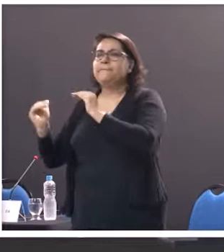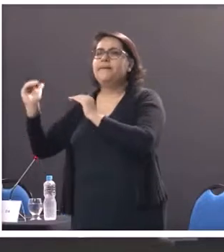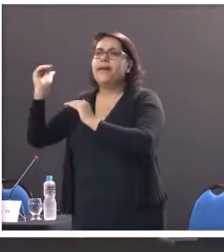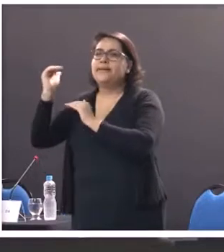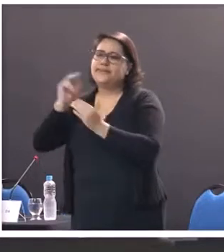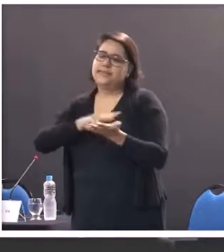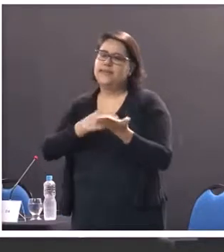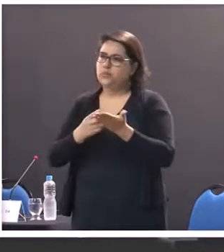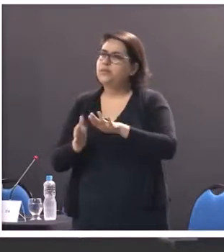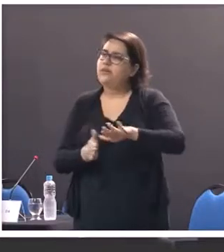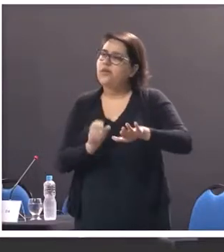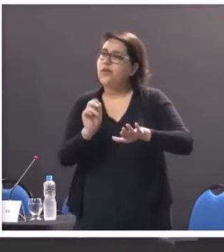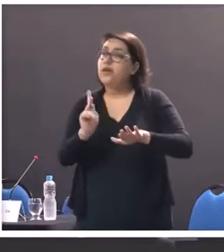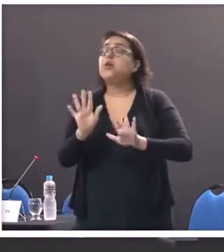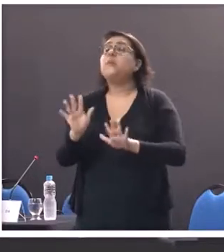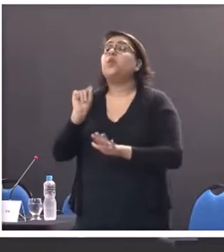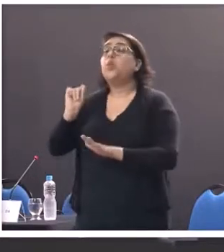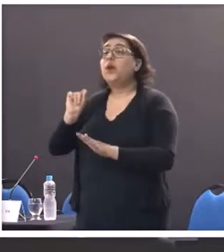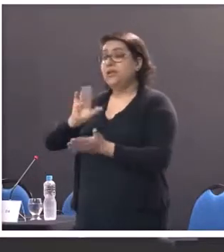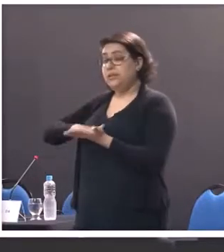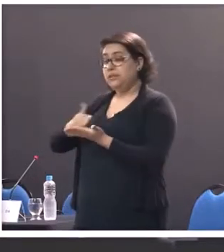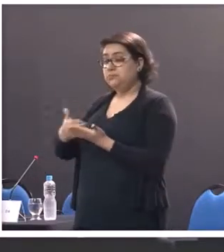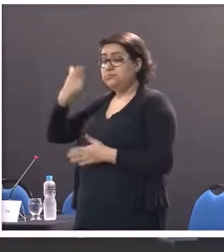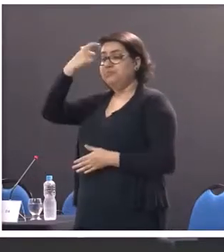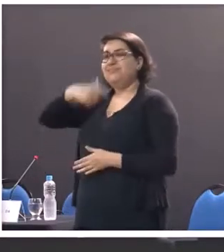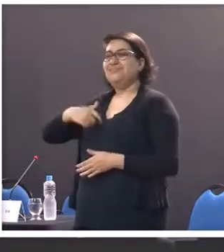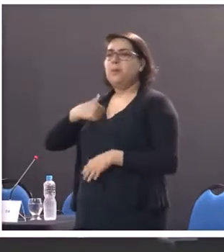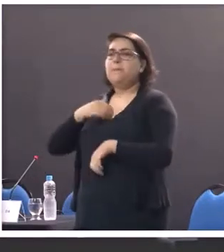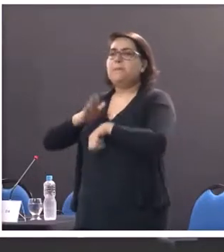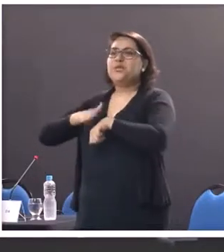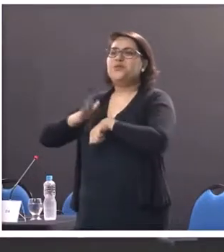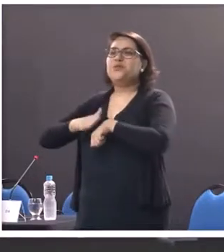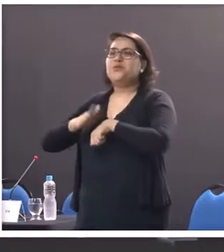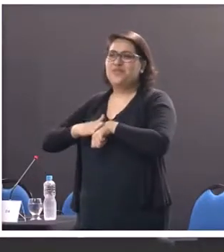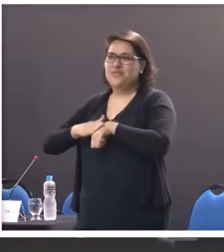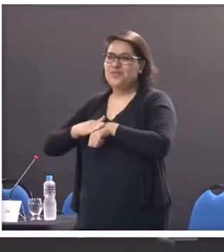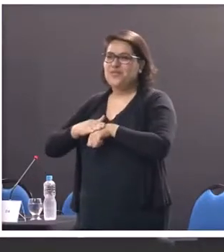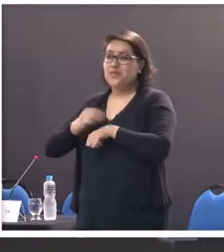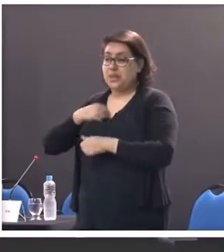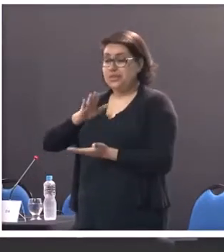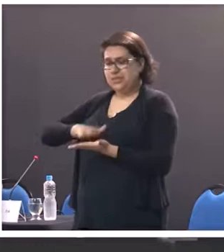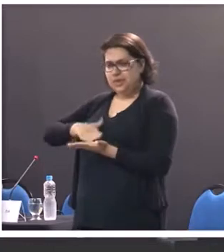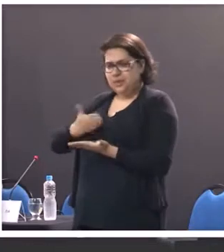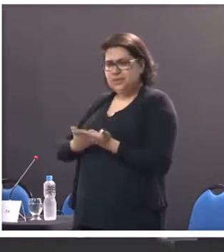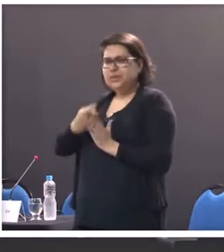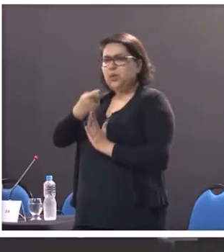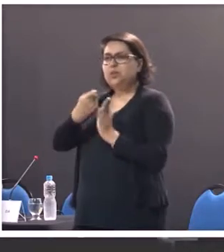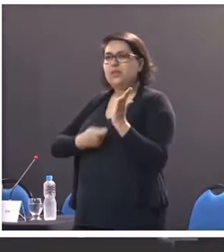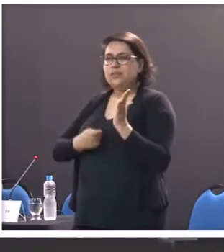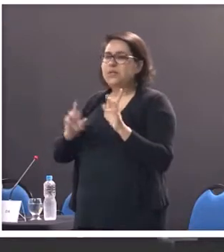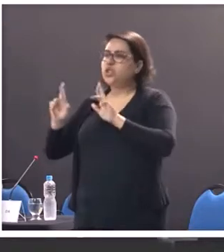uma interpretação que é pessoal, que é aquela nossa interpretação de texto. É um outro tipo de interpretação.